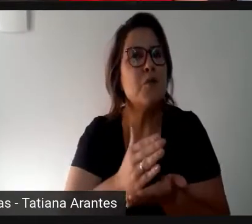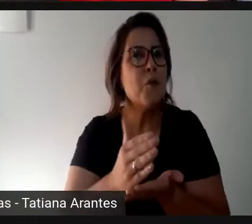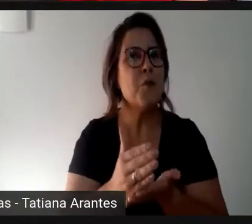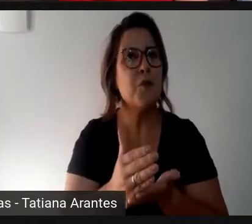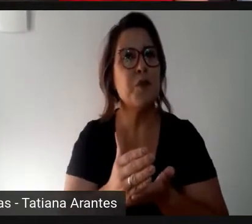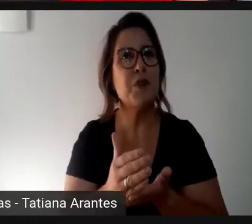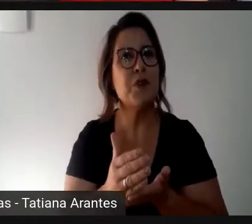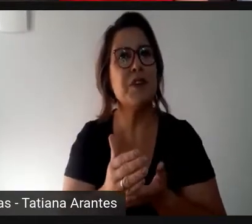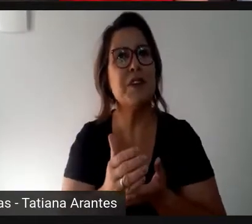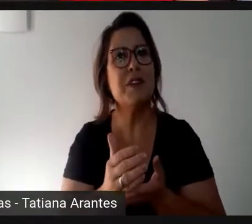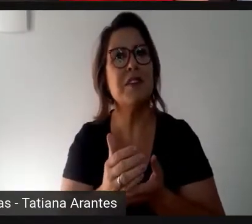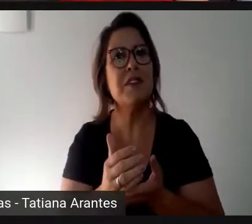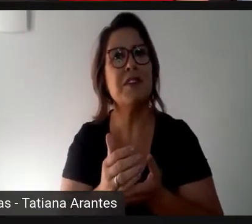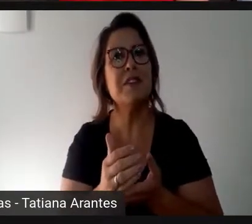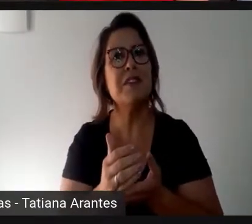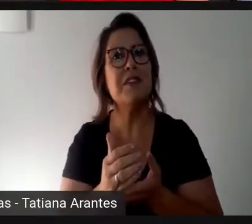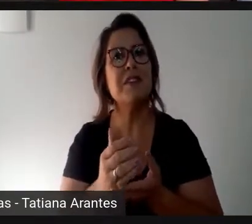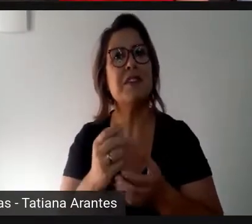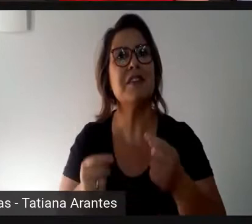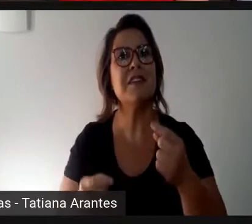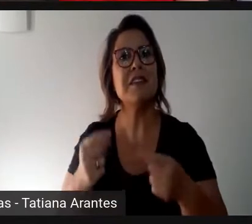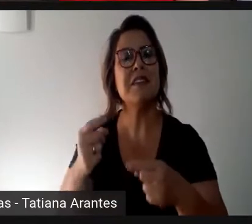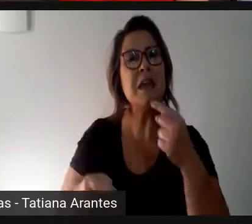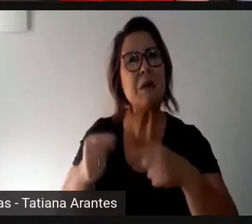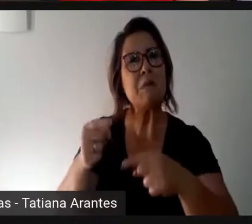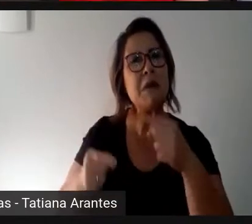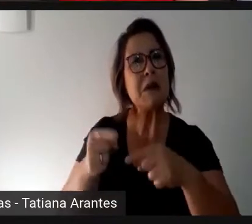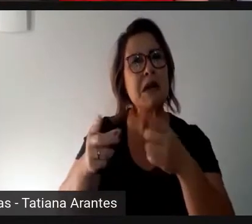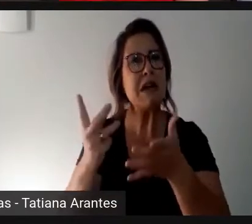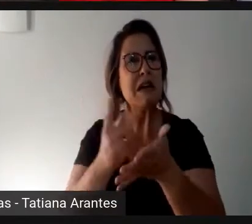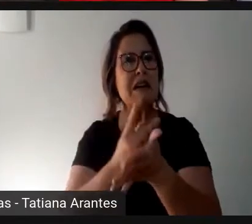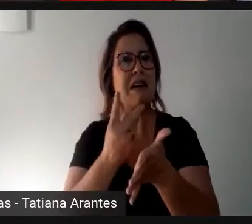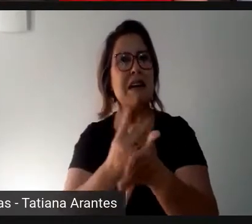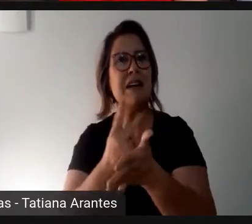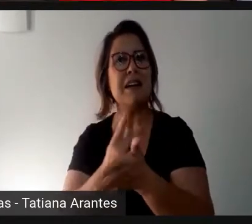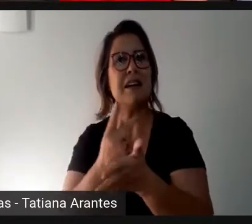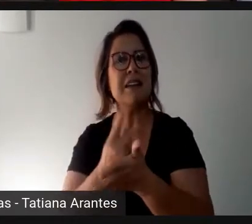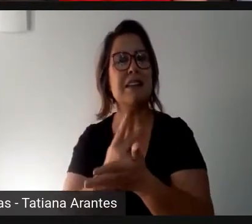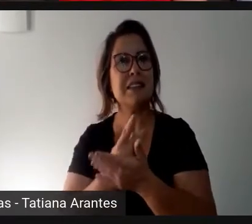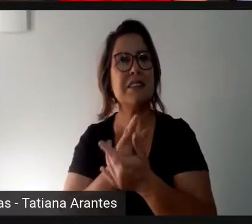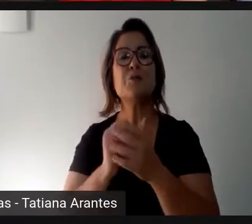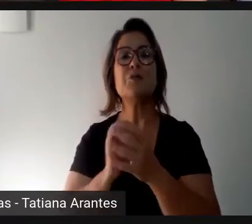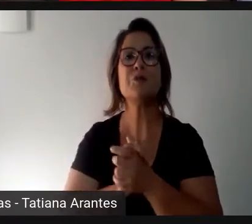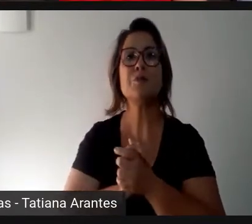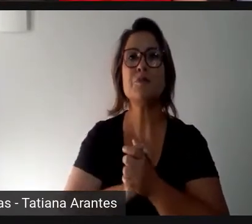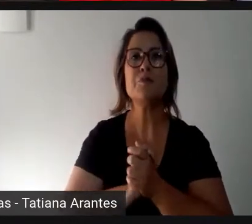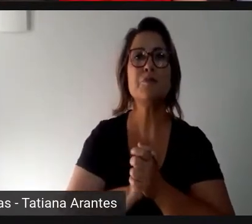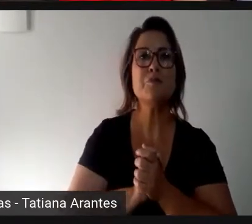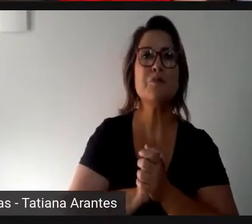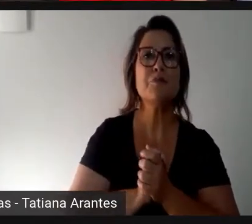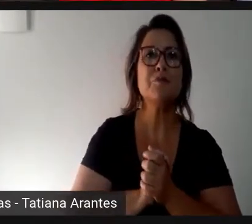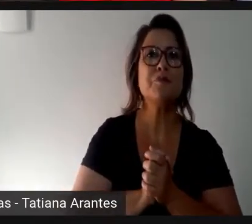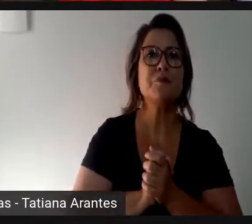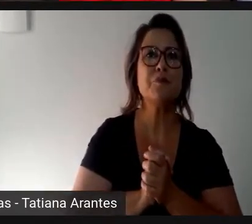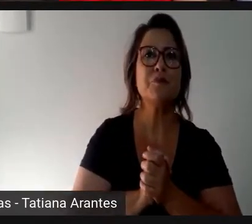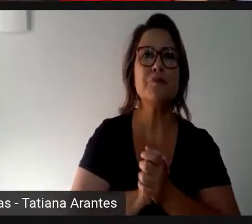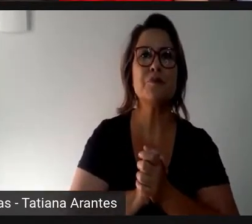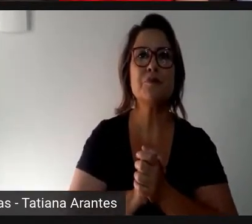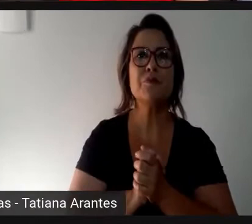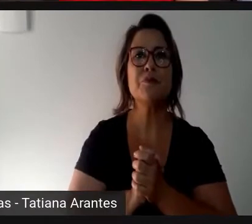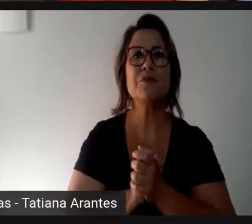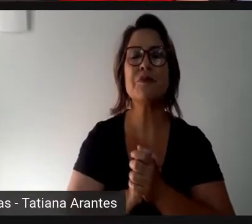começar, assim, né? É tão debatido, talvez mal explicado, afinal de contas, aí, qual que é a diferença entre integridade e compliance? Mesma coisa, não